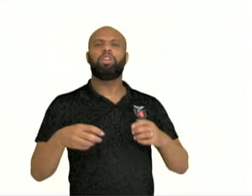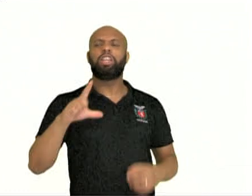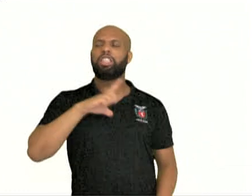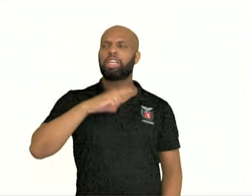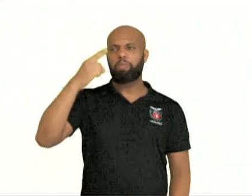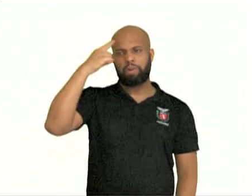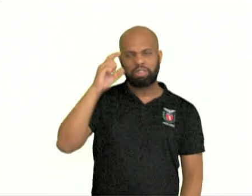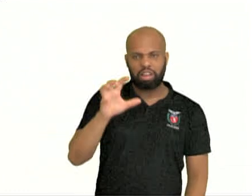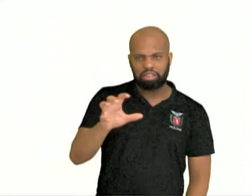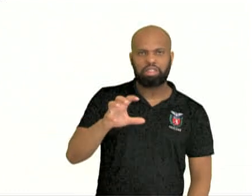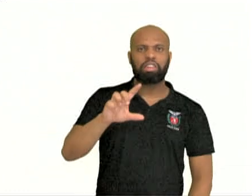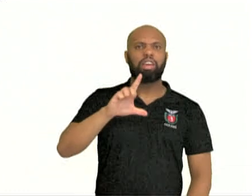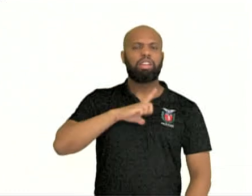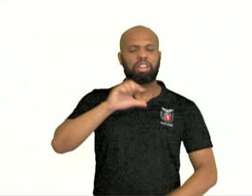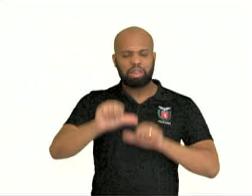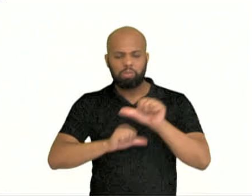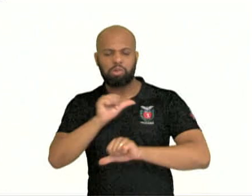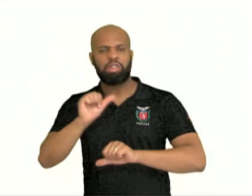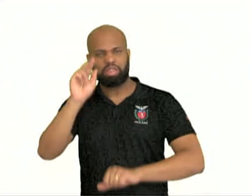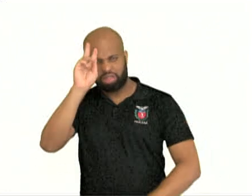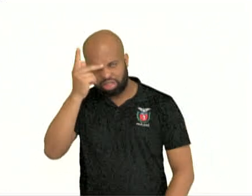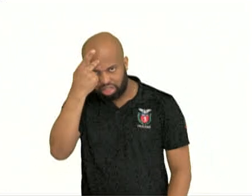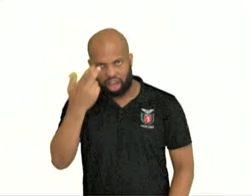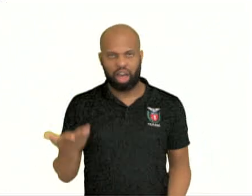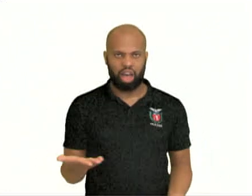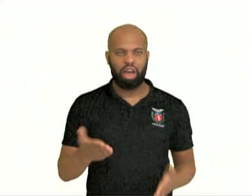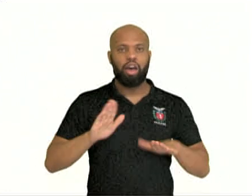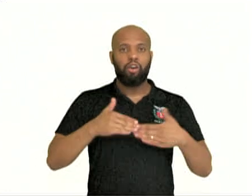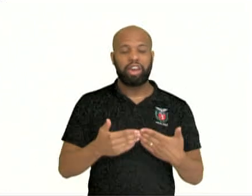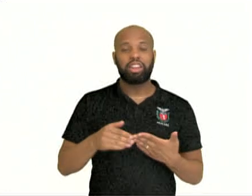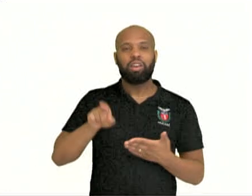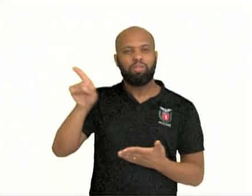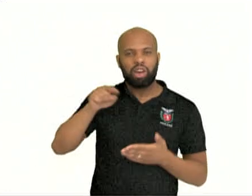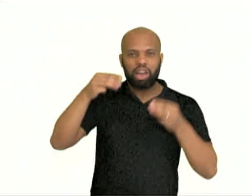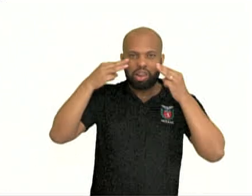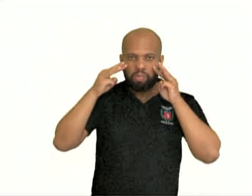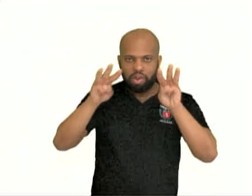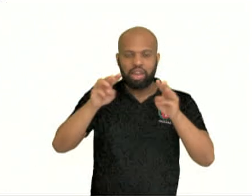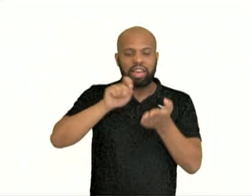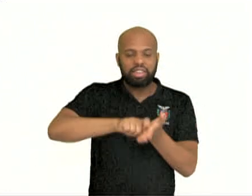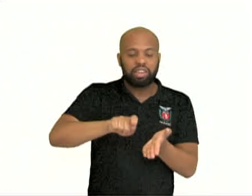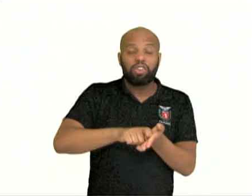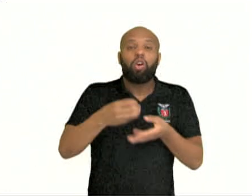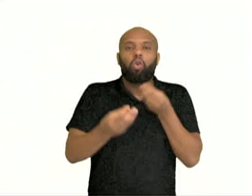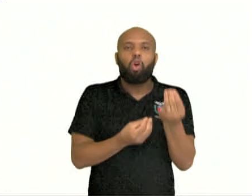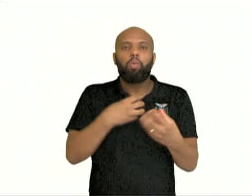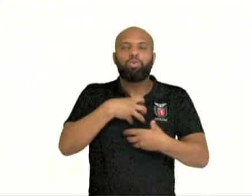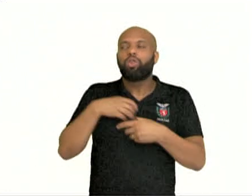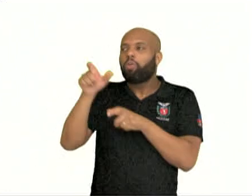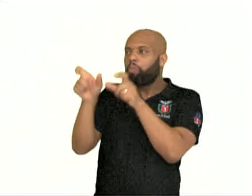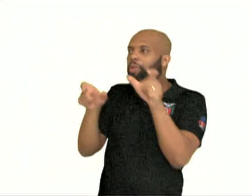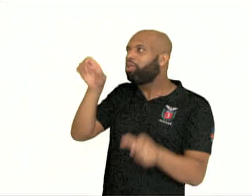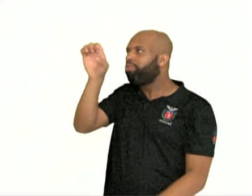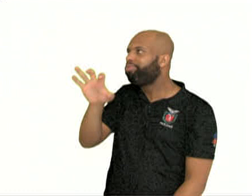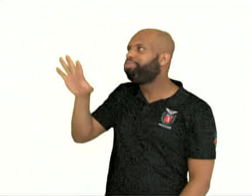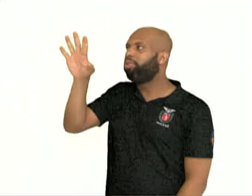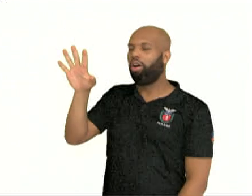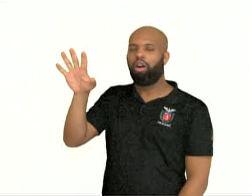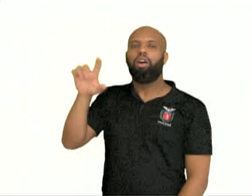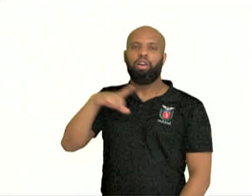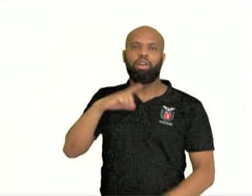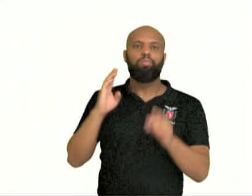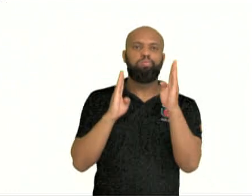aqui. Então, naquele momento, Maquiavel já descrevia bem como que era o europeu médio, né? Como é que se dava o pensamento